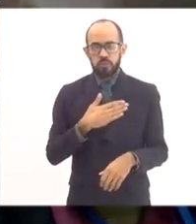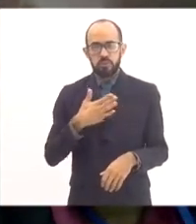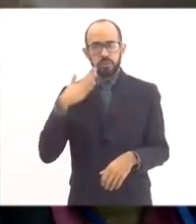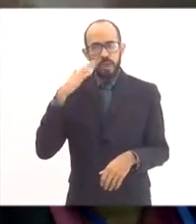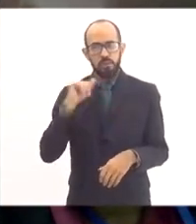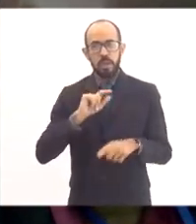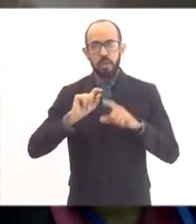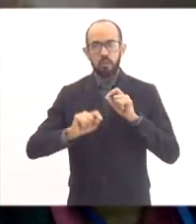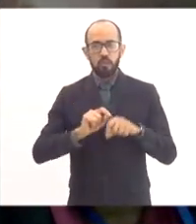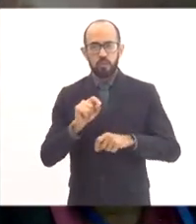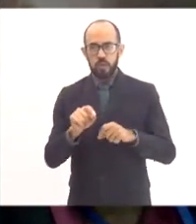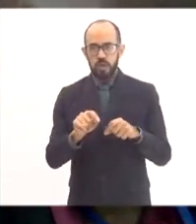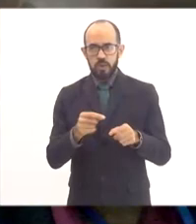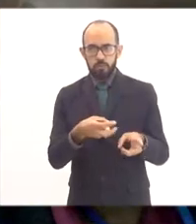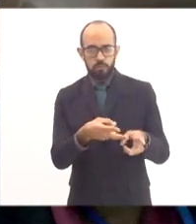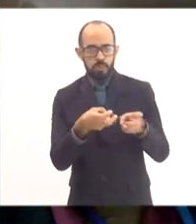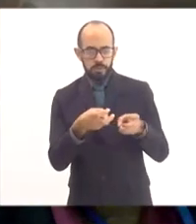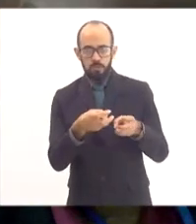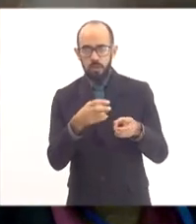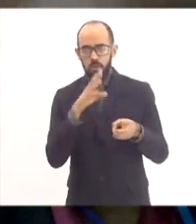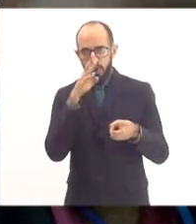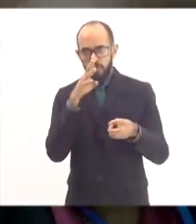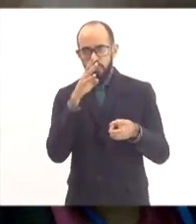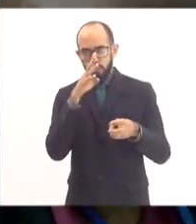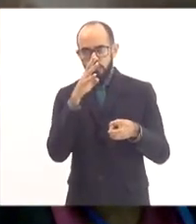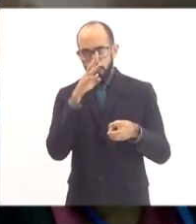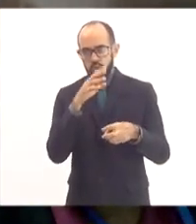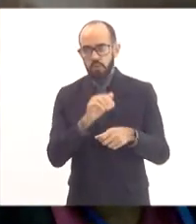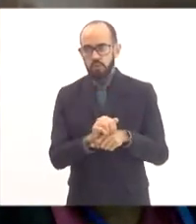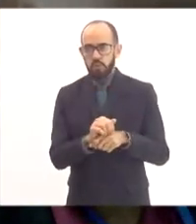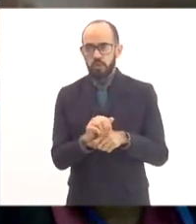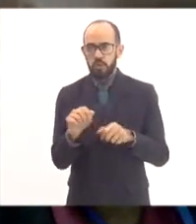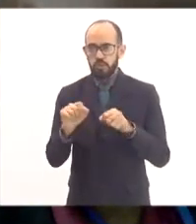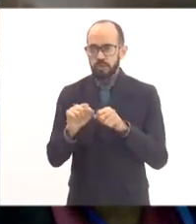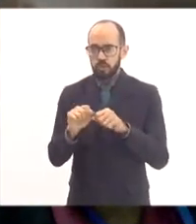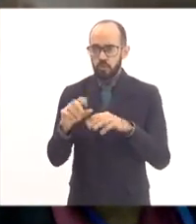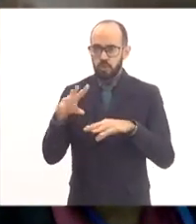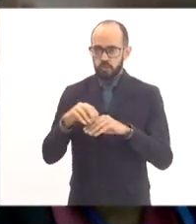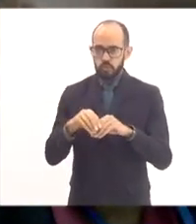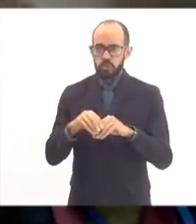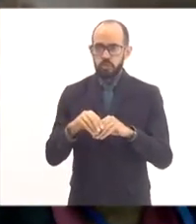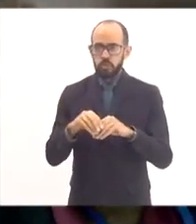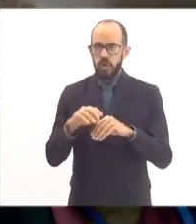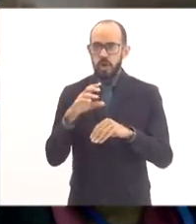do absurdo. Faz um resumo para a gente. Vou fazer um resumo, vou ser bem breve.